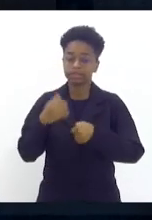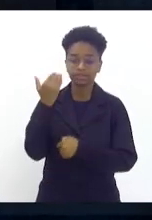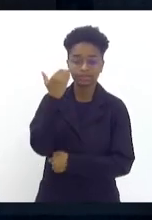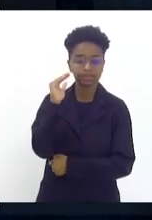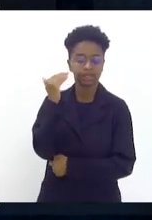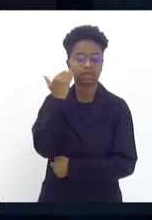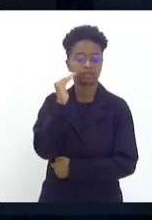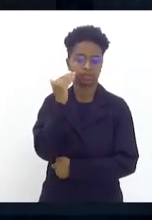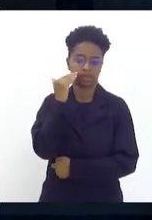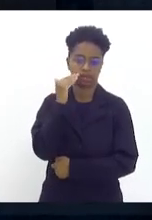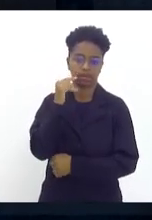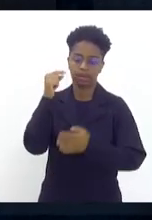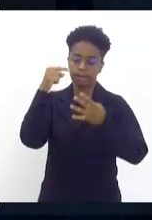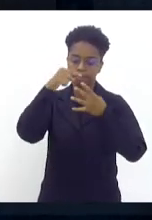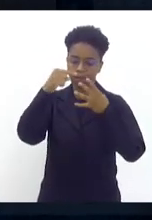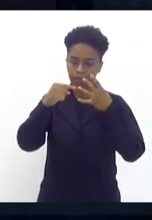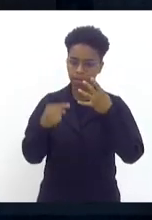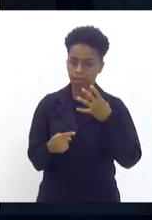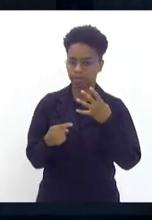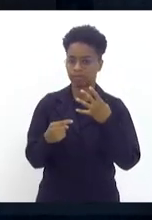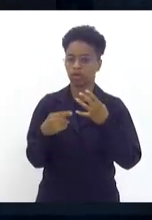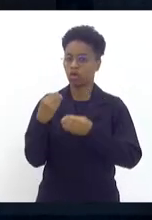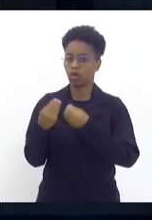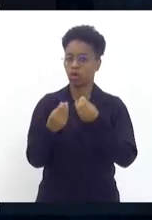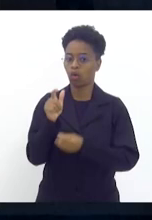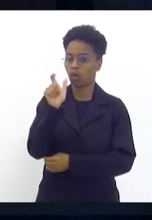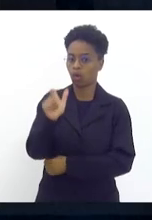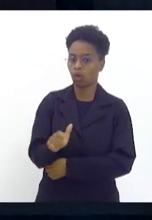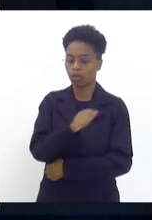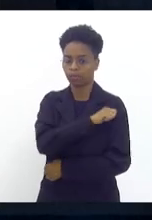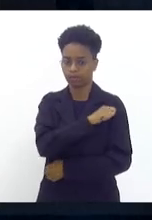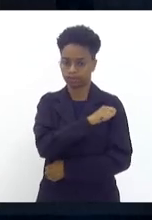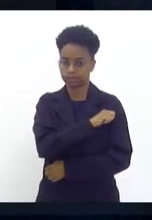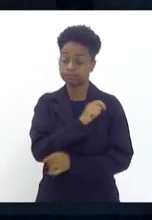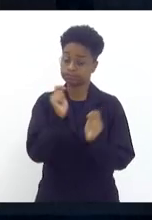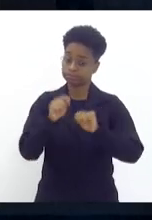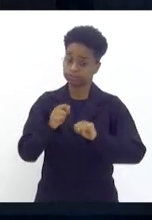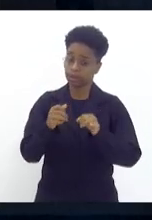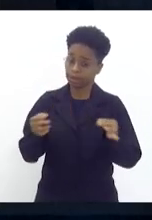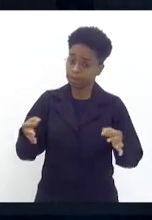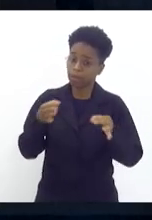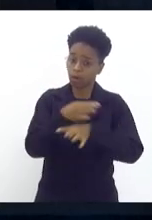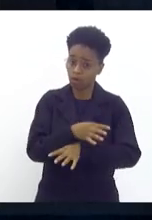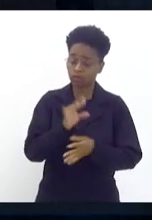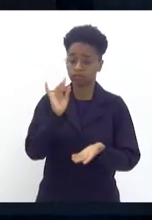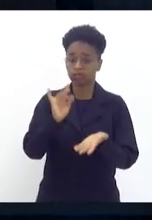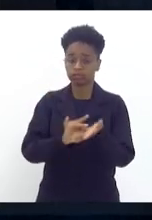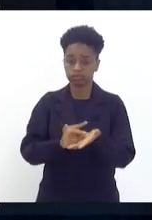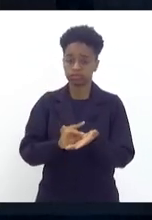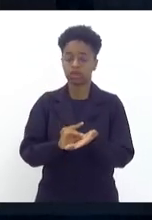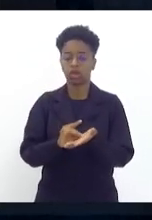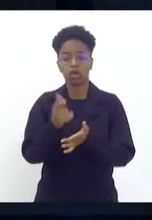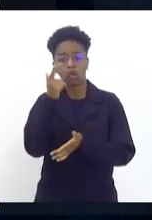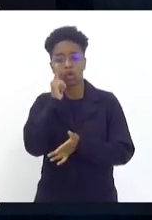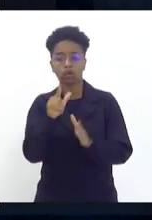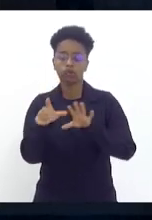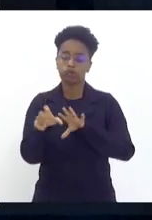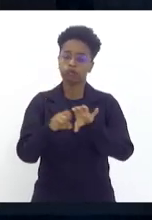entender de todas essas dimensões do seu aluno para estar preparado para